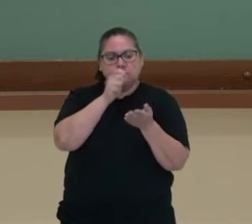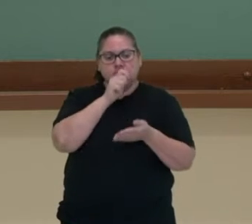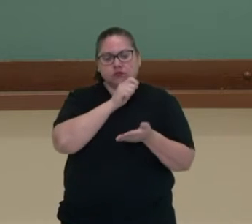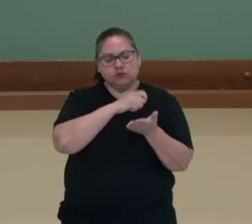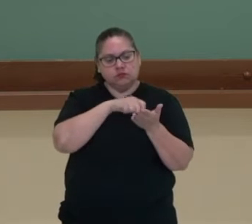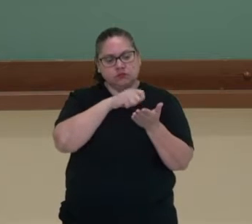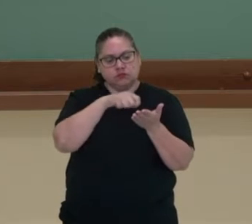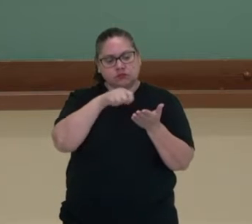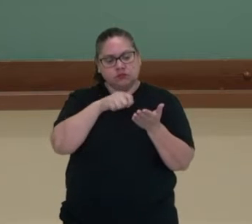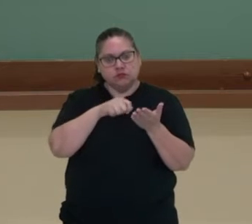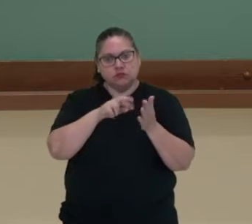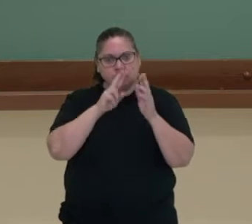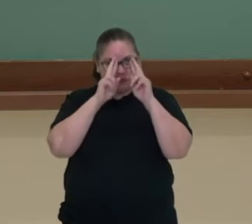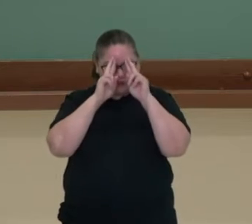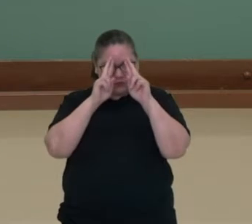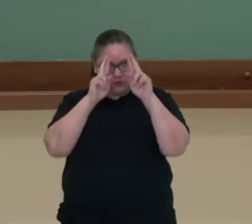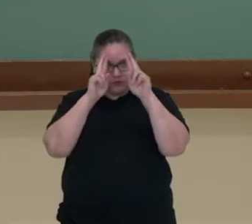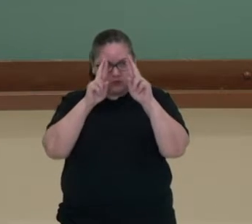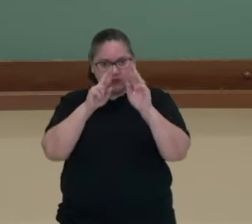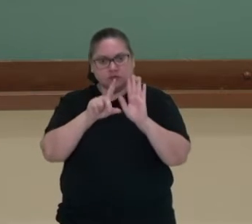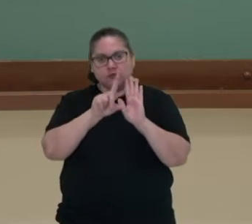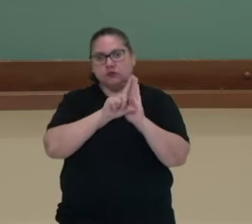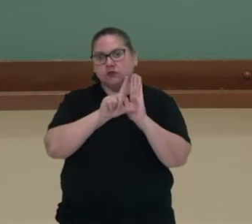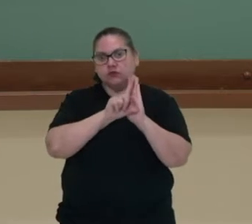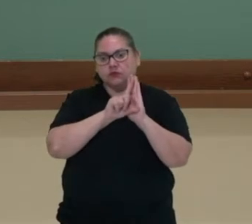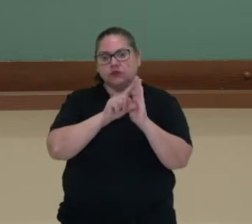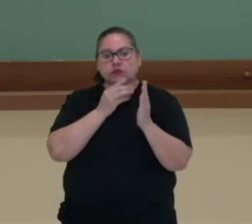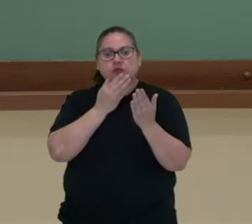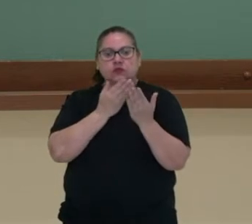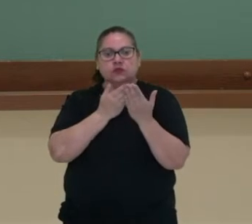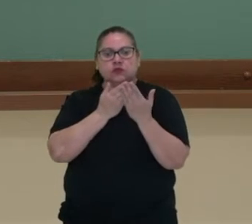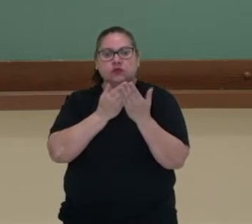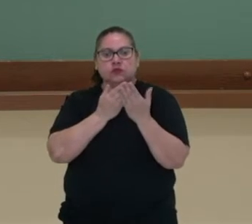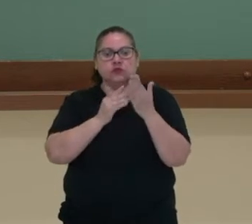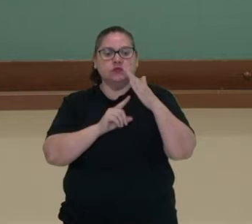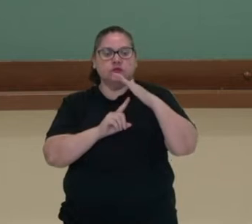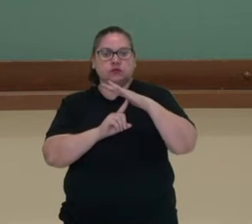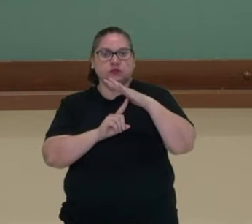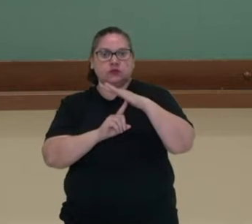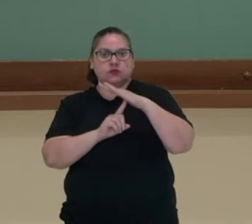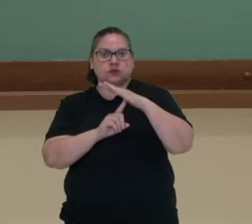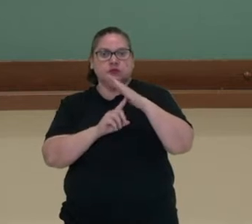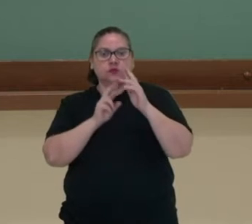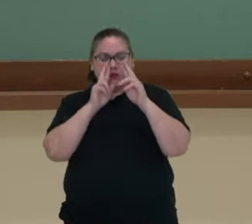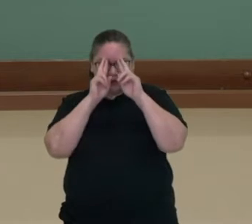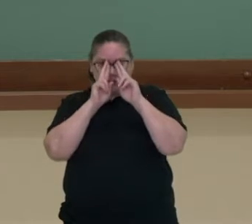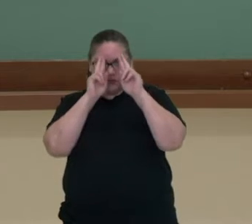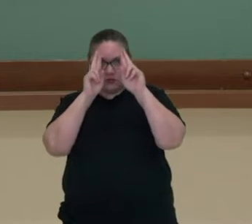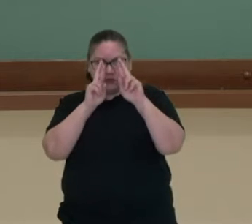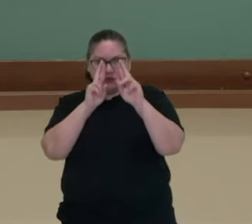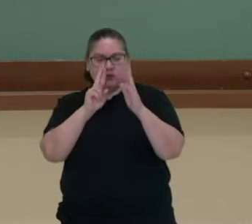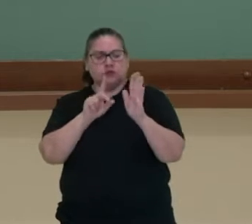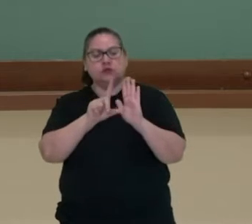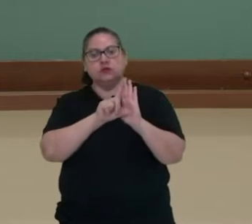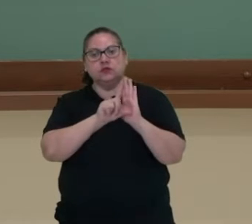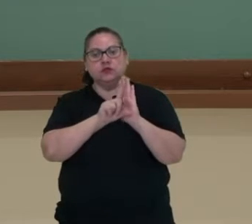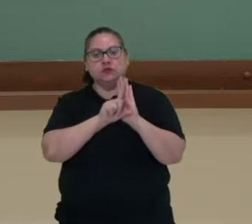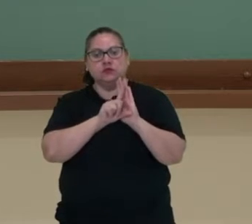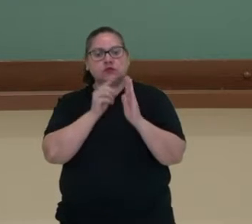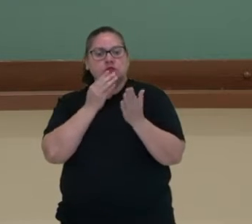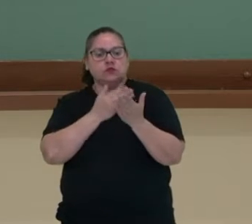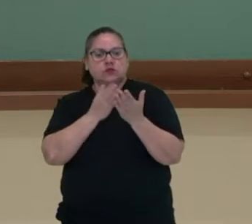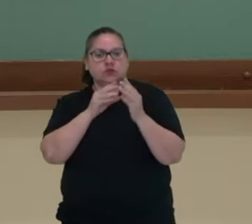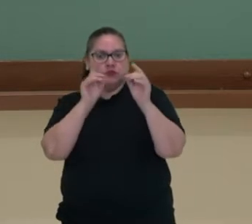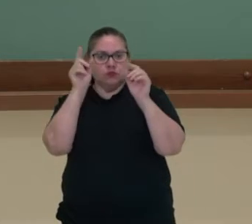escritos respeitando a legislação educacional do Estado do Paraná, respeitando a legislação educacional